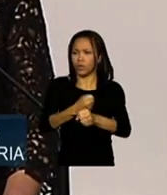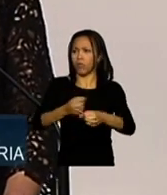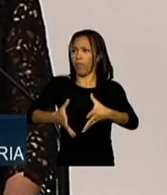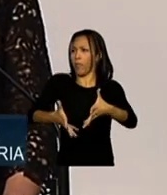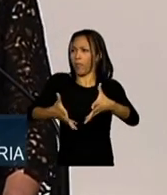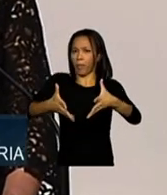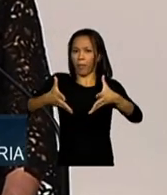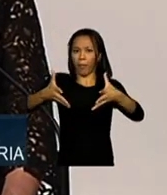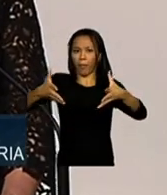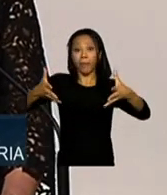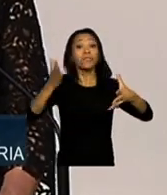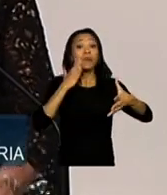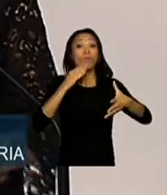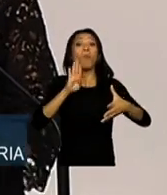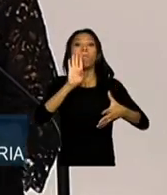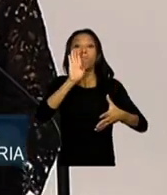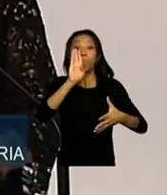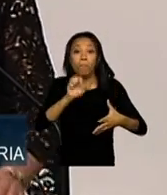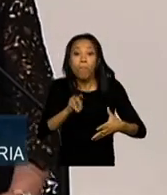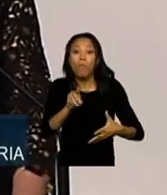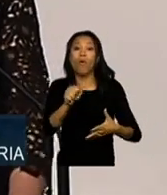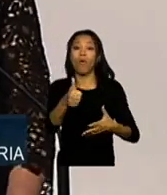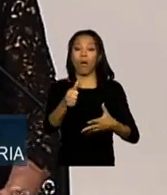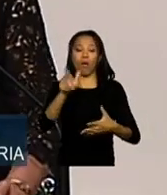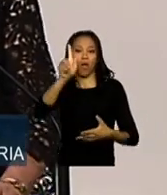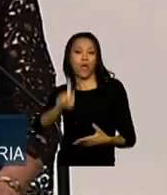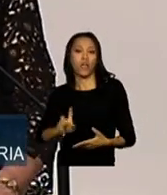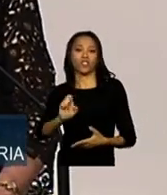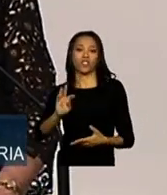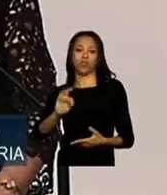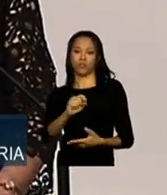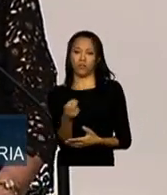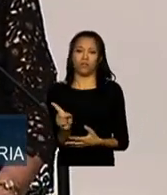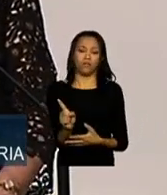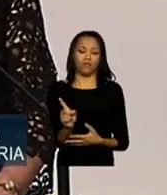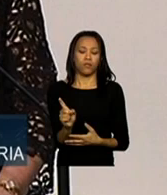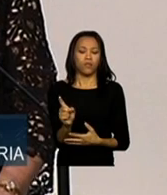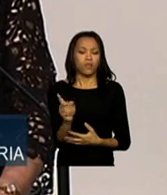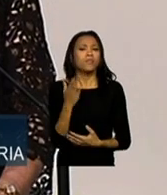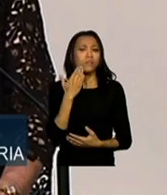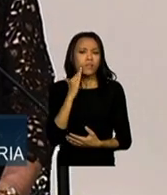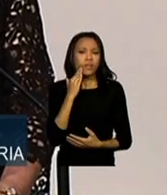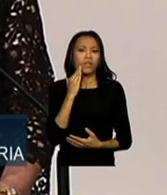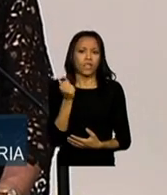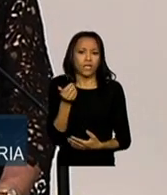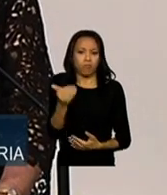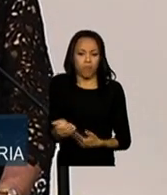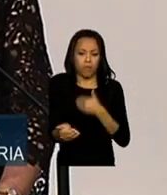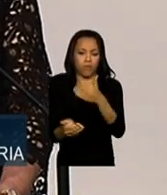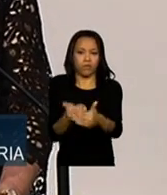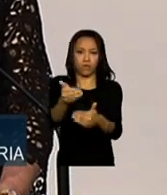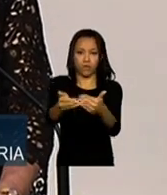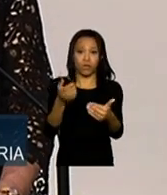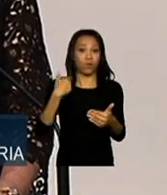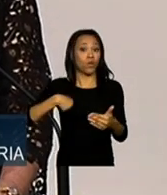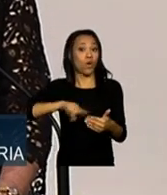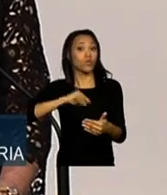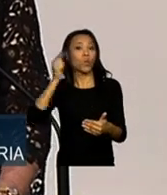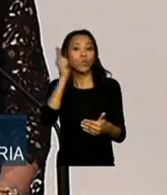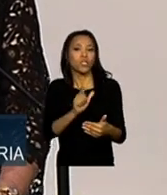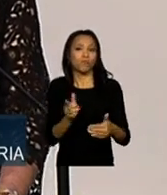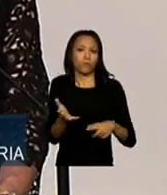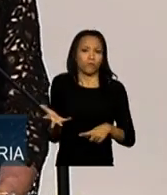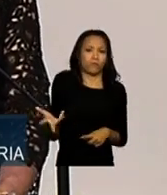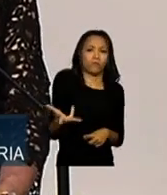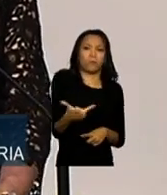para resultar um processo no qual nós tenhamos ganhos de